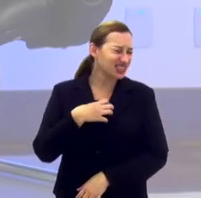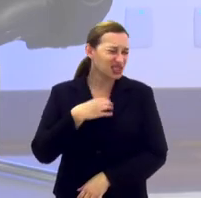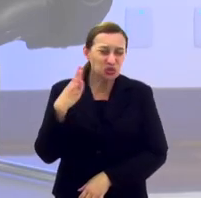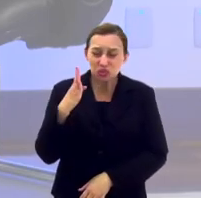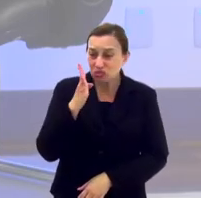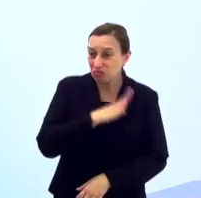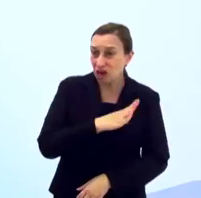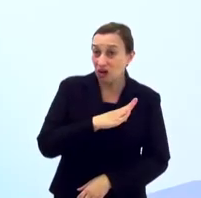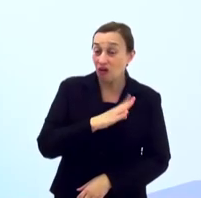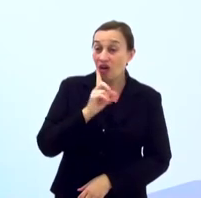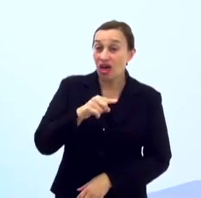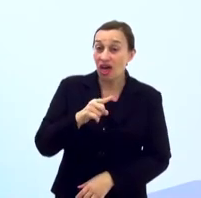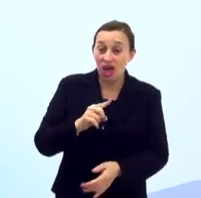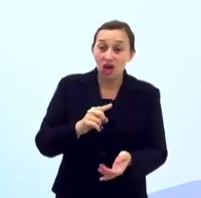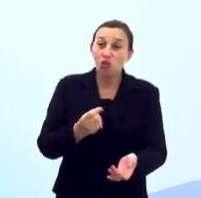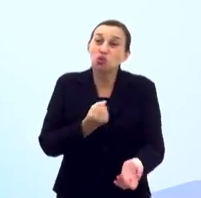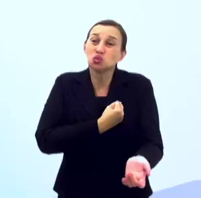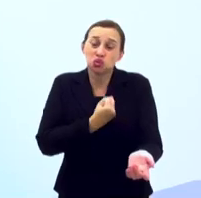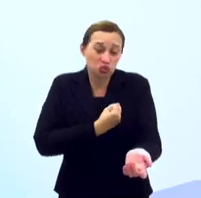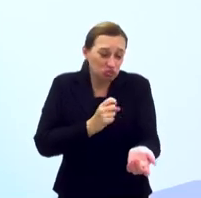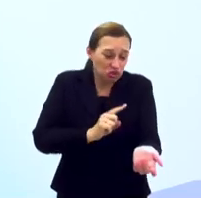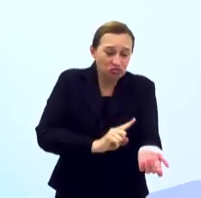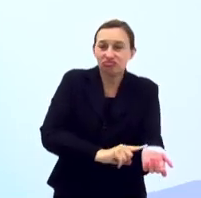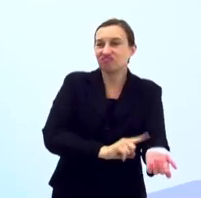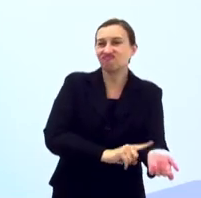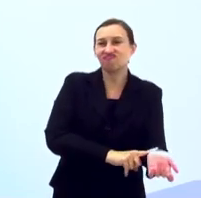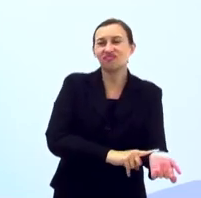faz muito mal, é a numeração.